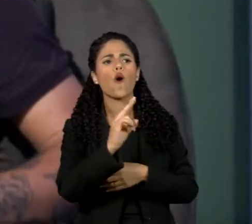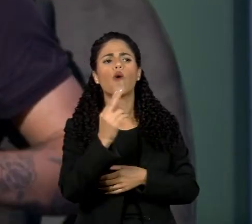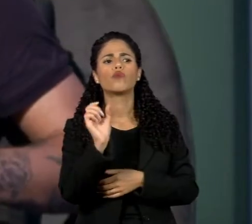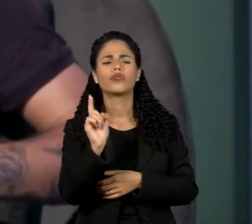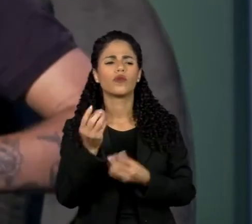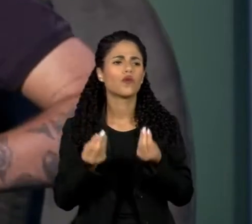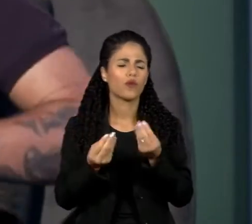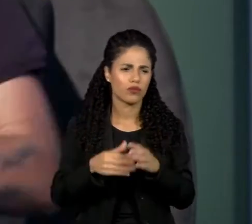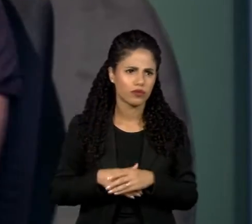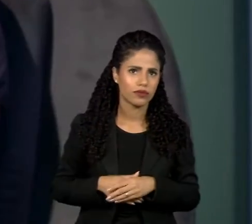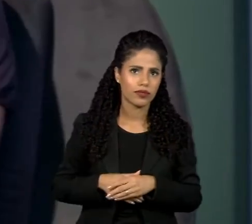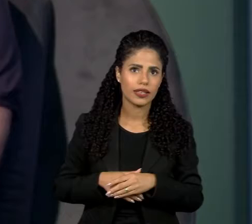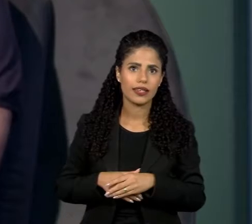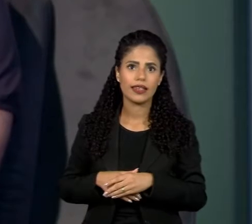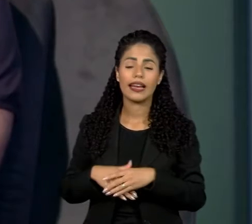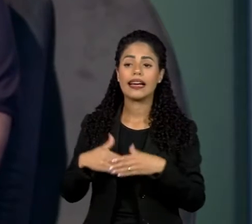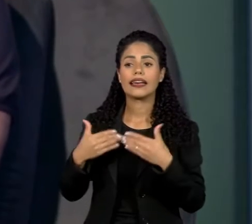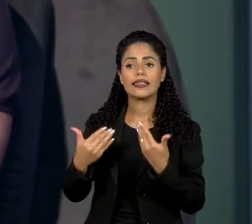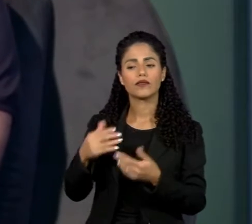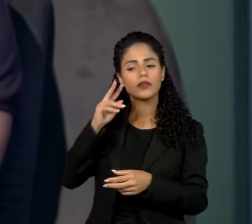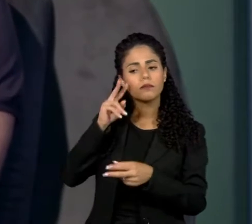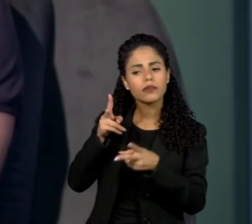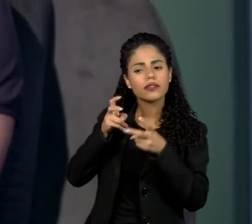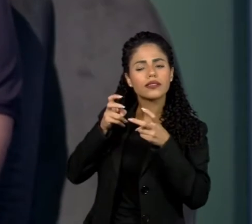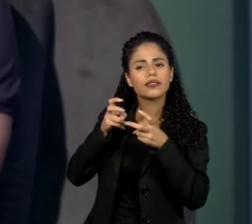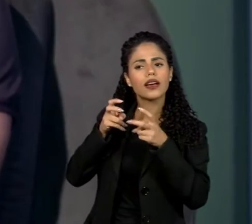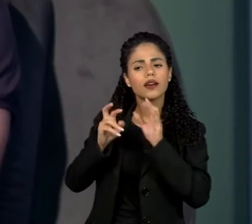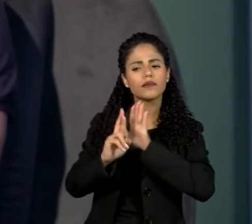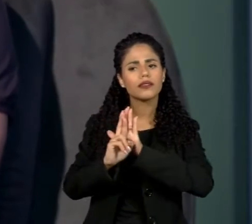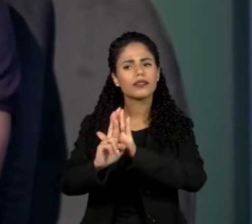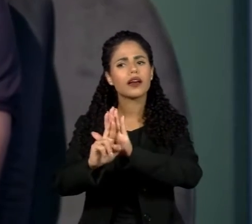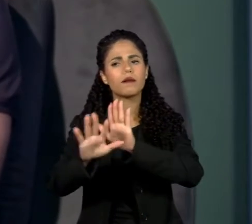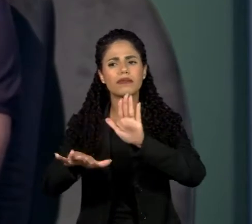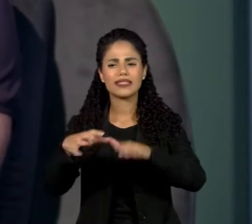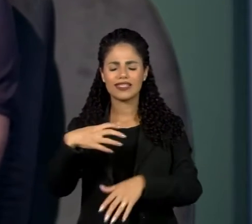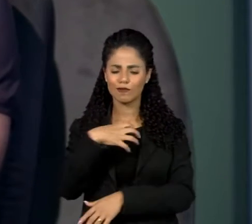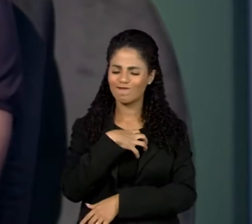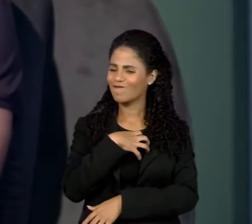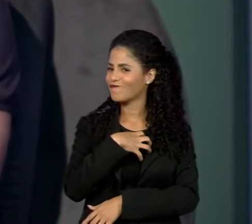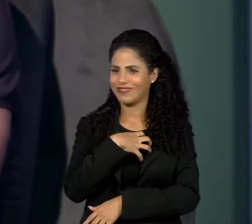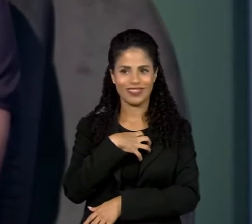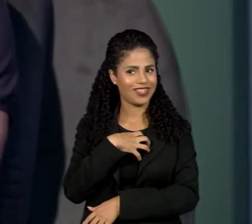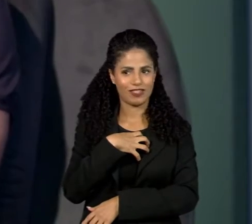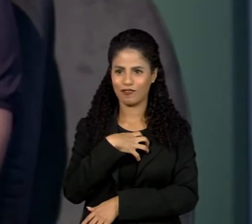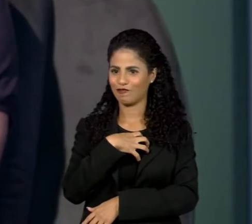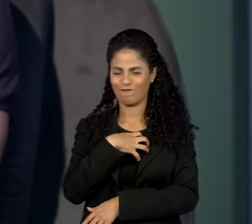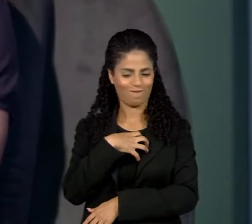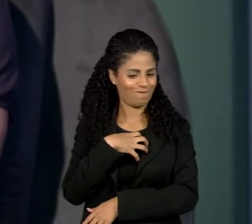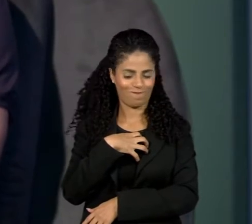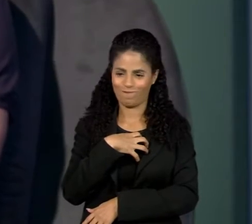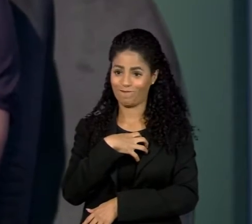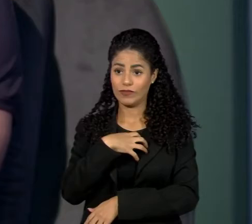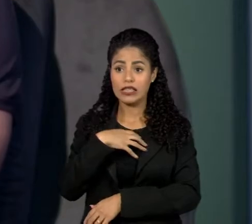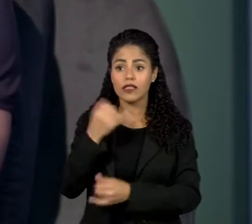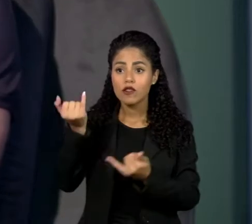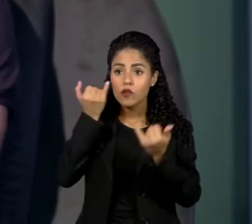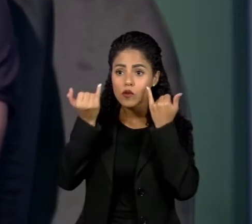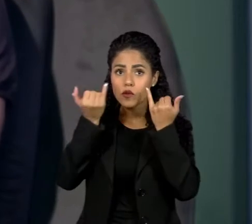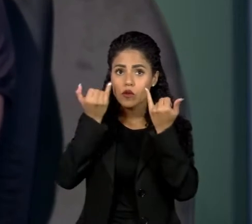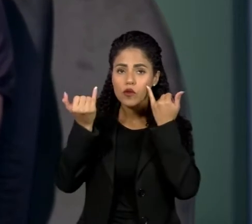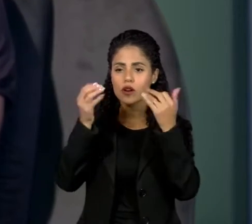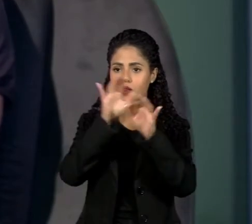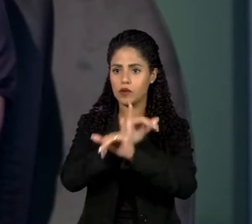Ele se vê representado, mas ele não se sente representado. Recentemente, o Instituto Locomotiva